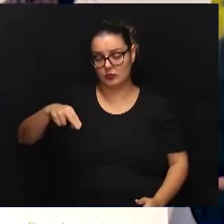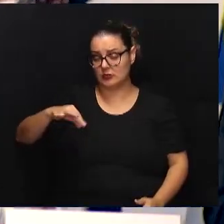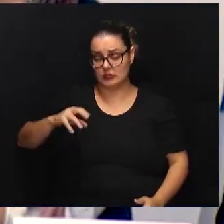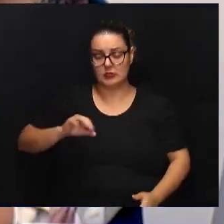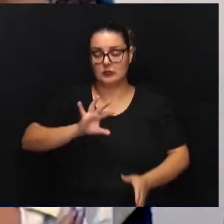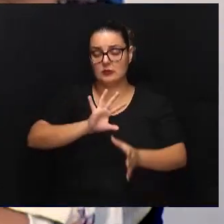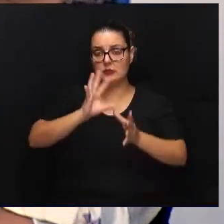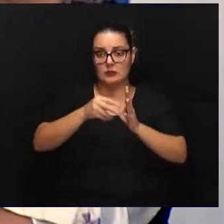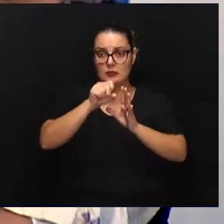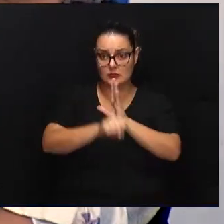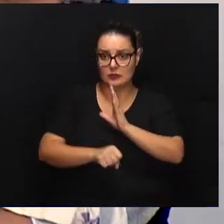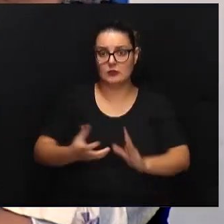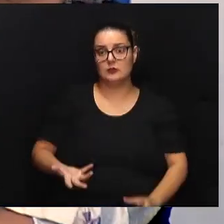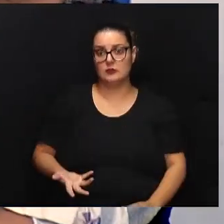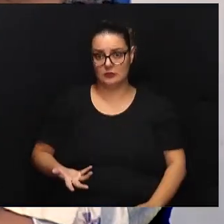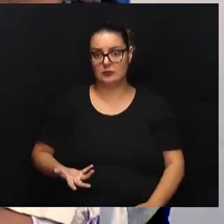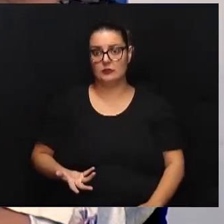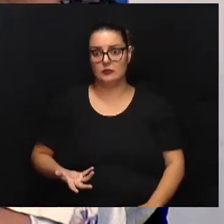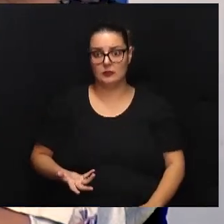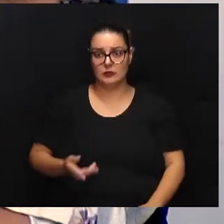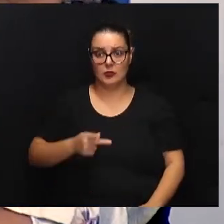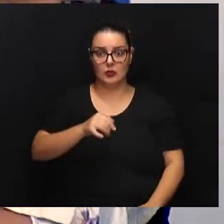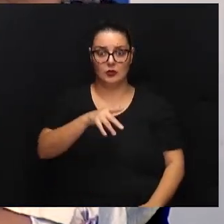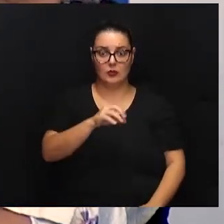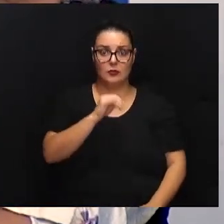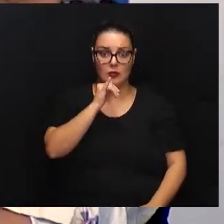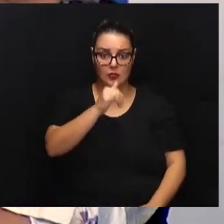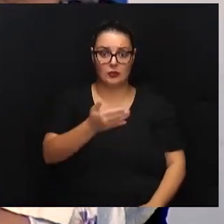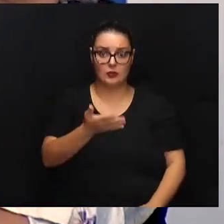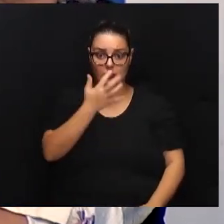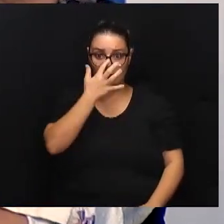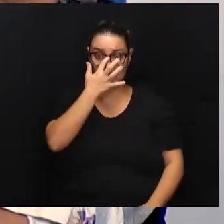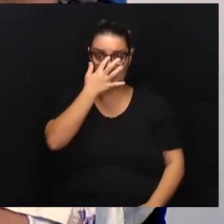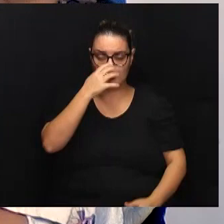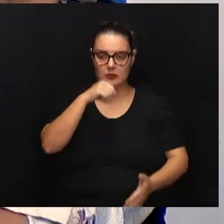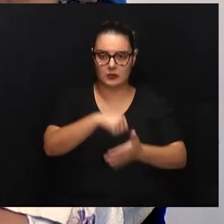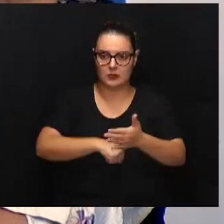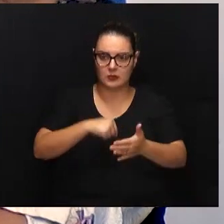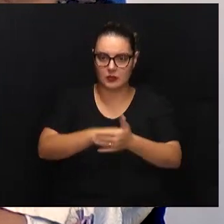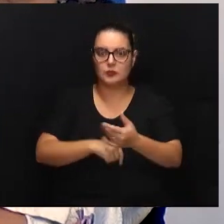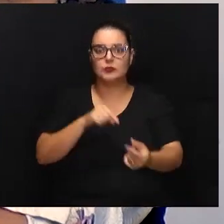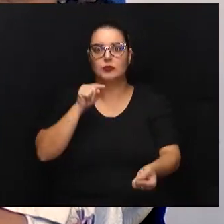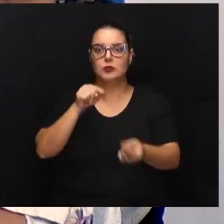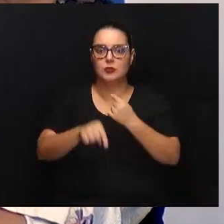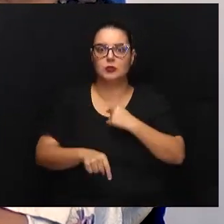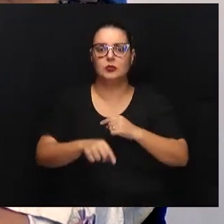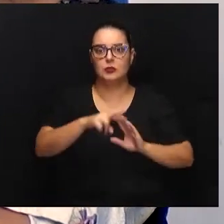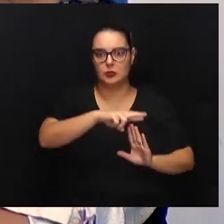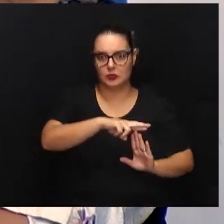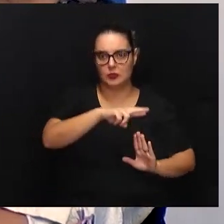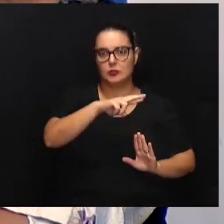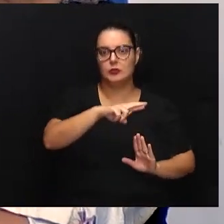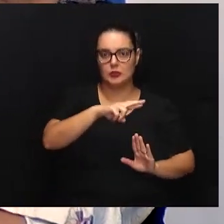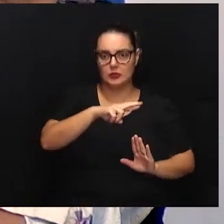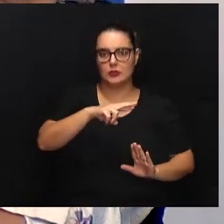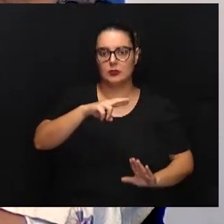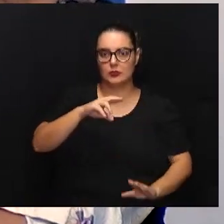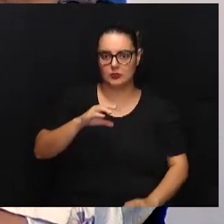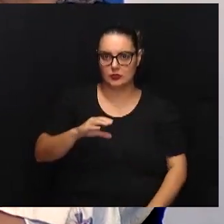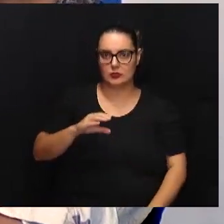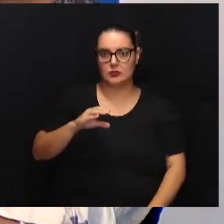Paulo mencionou aqui da luta contra a resolução do CRM, por